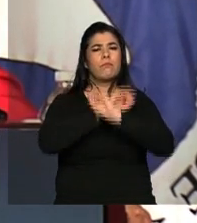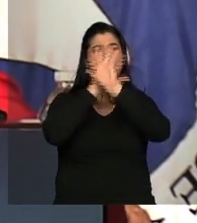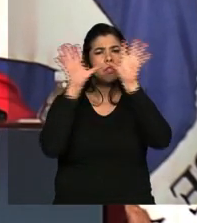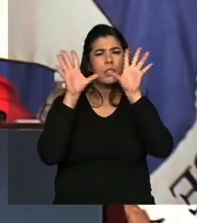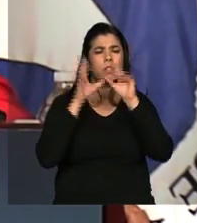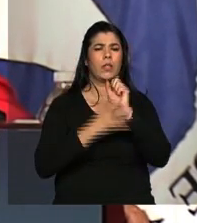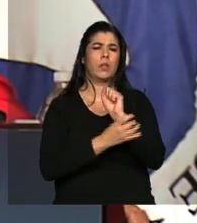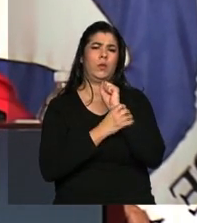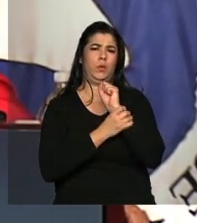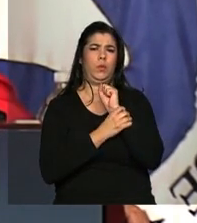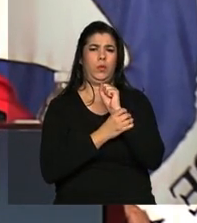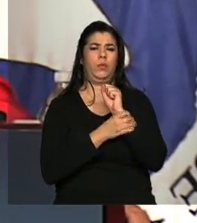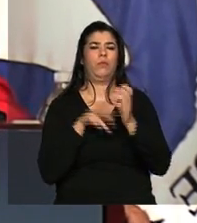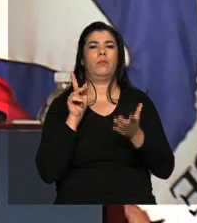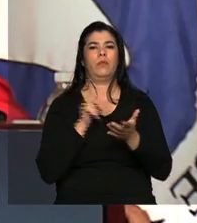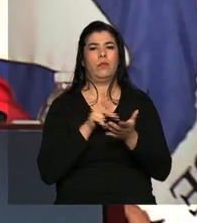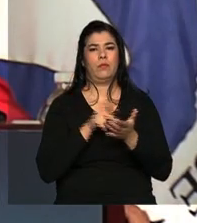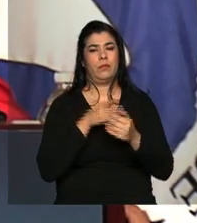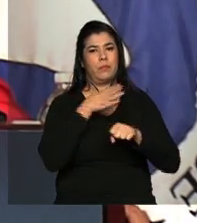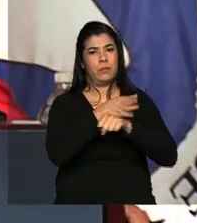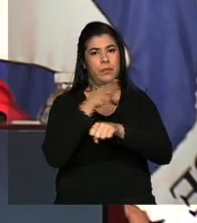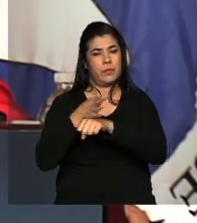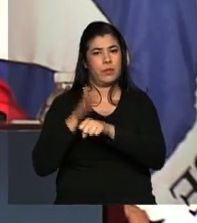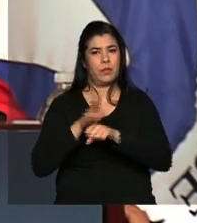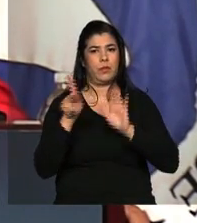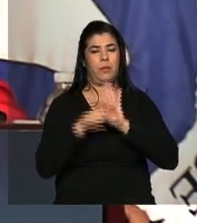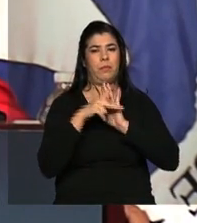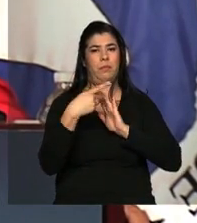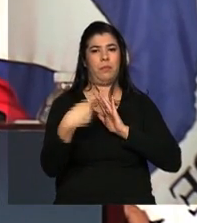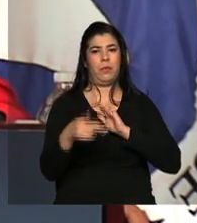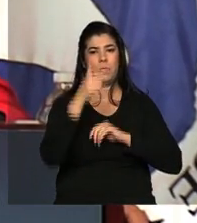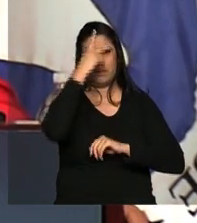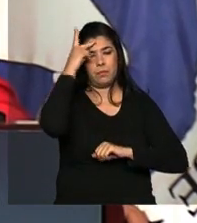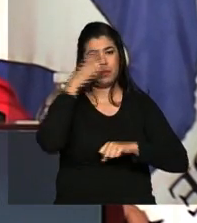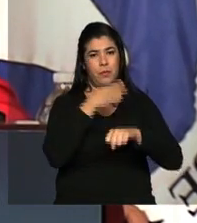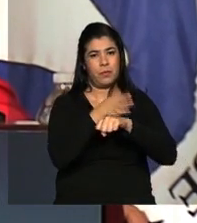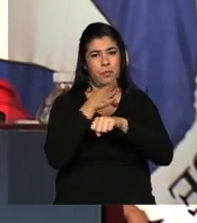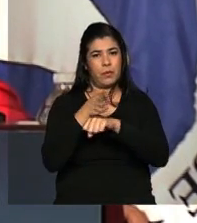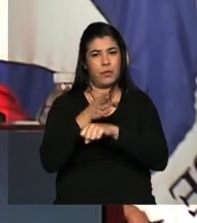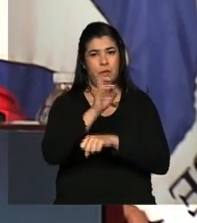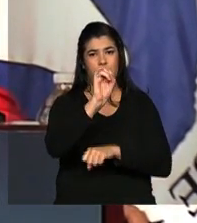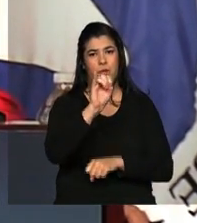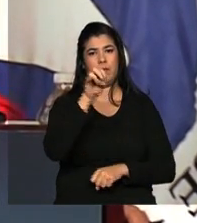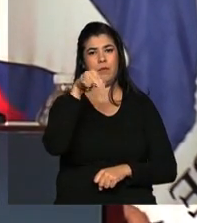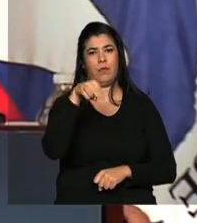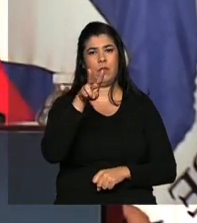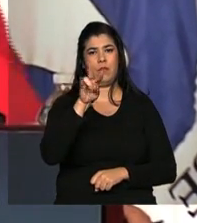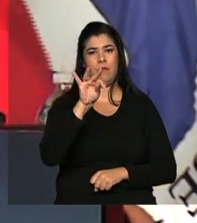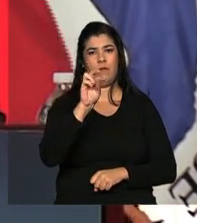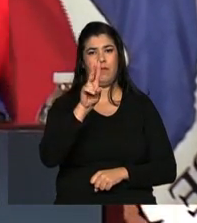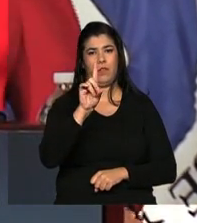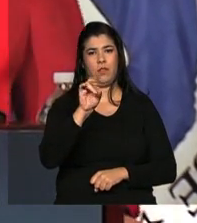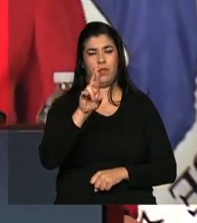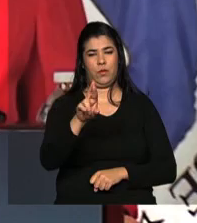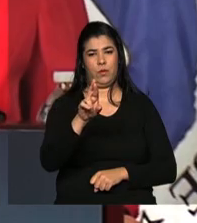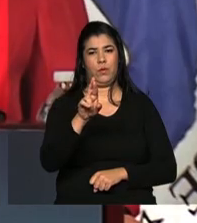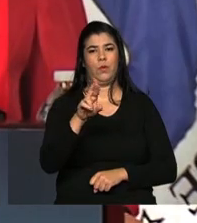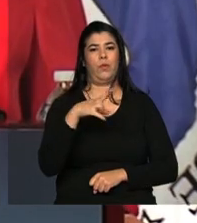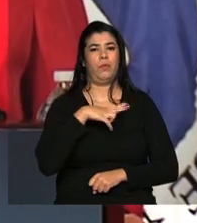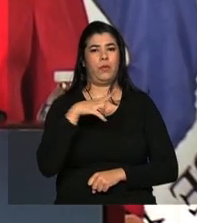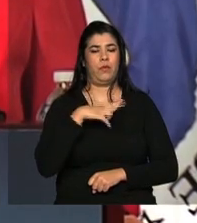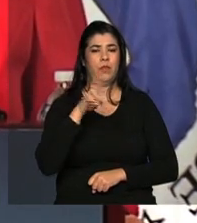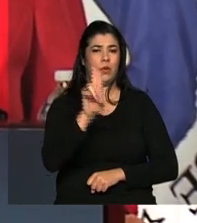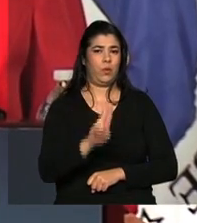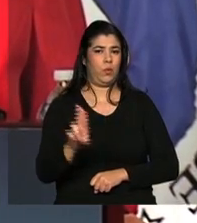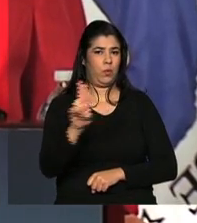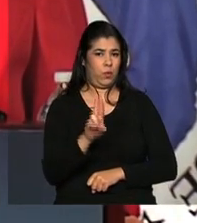segura, mais efetiva, o acesso do investidor privado a um terminal de